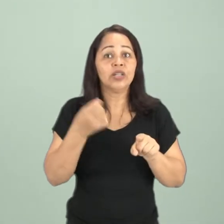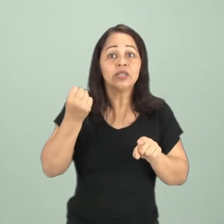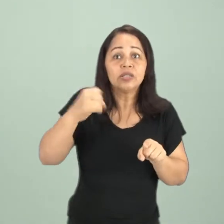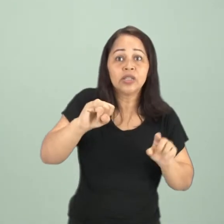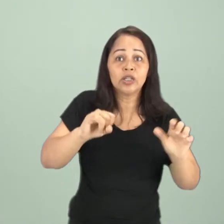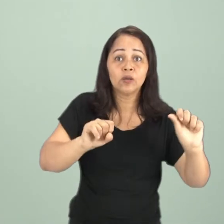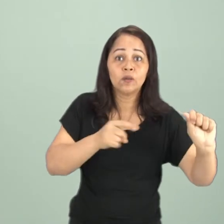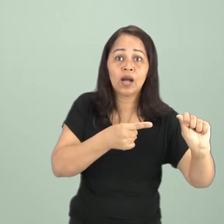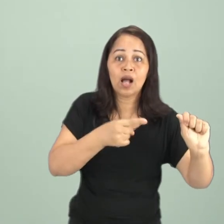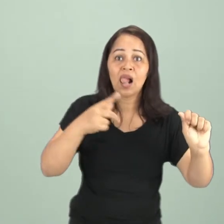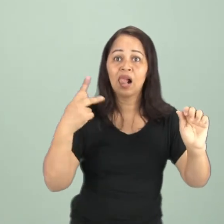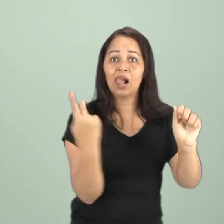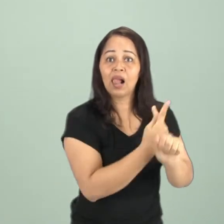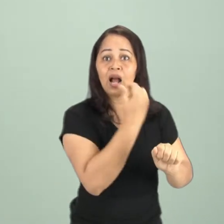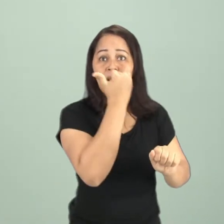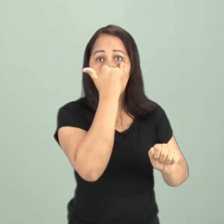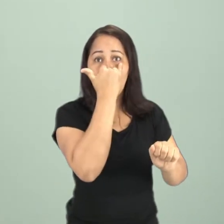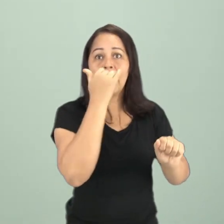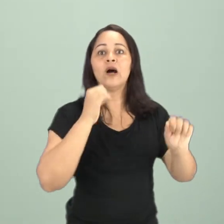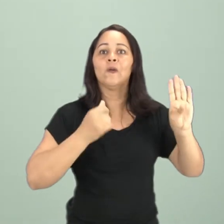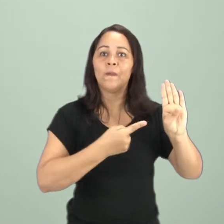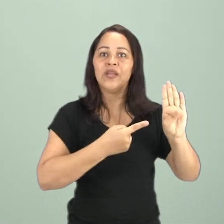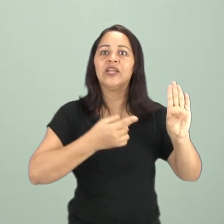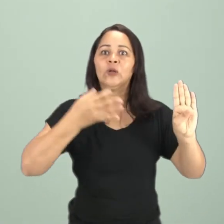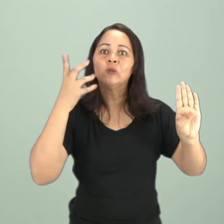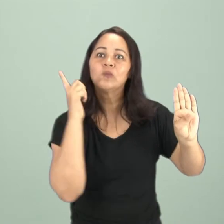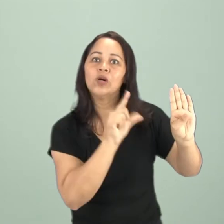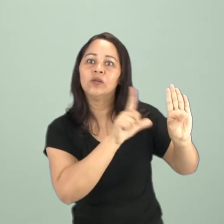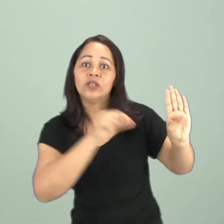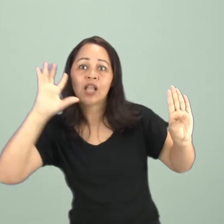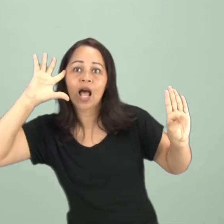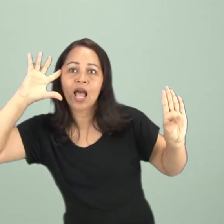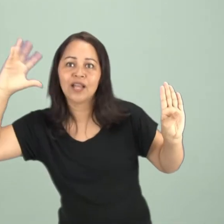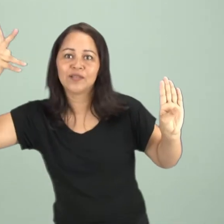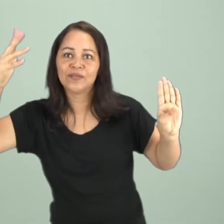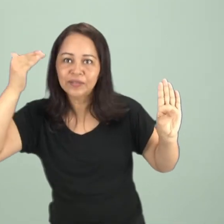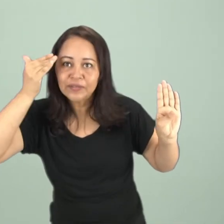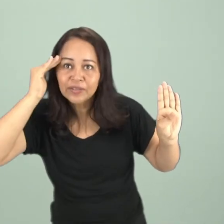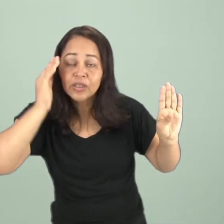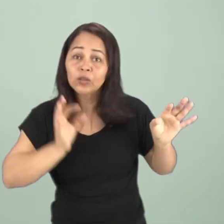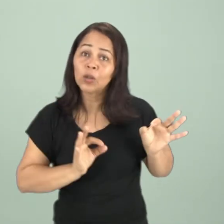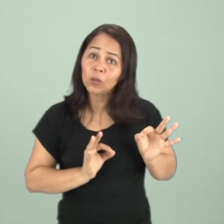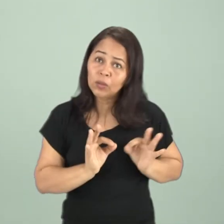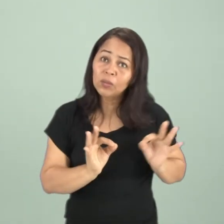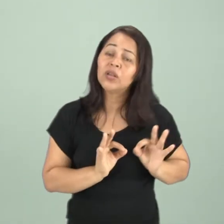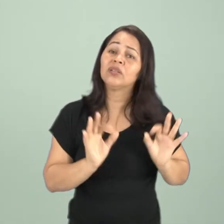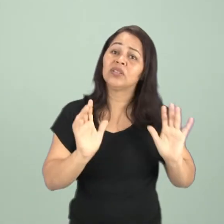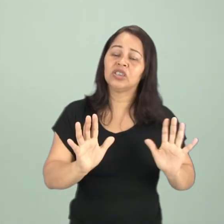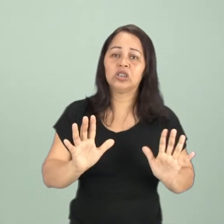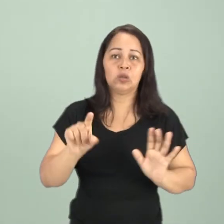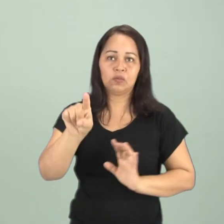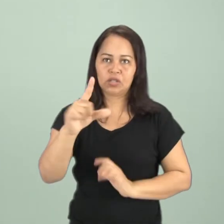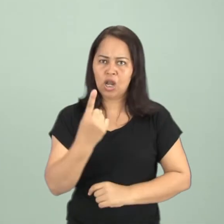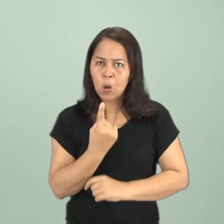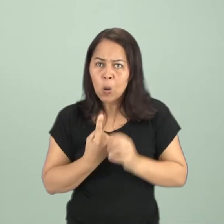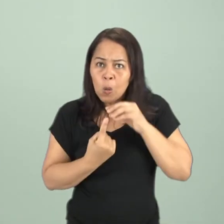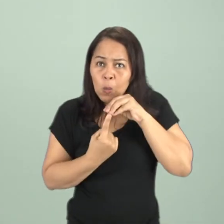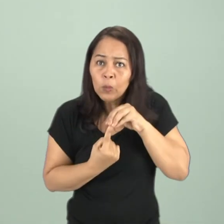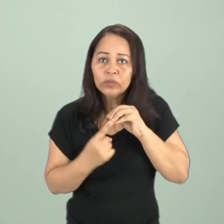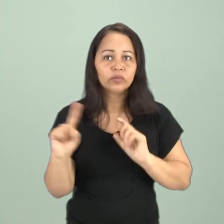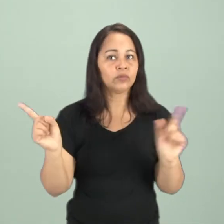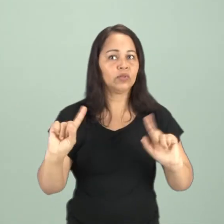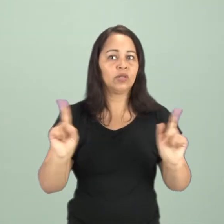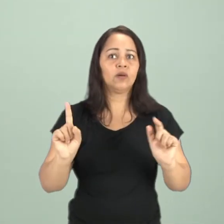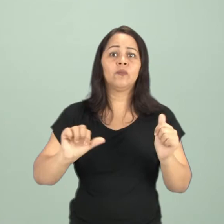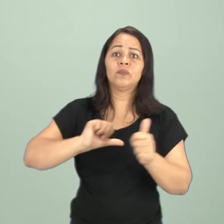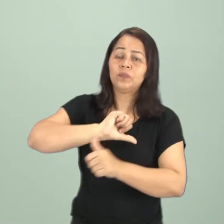do nosso projeto de vida. Porque quando você fala em projeto de vida, é algo que vai para o resto da sua vida. Por mais que você possa